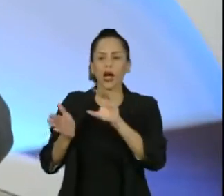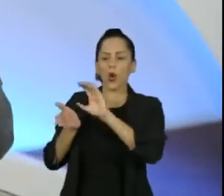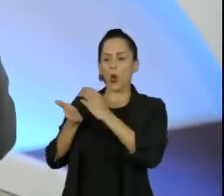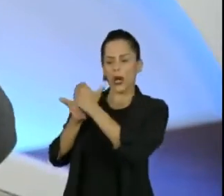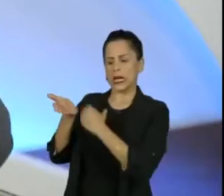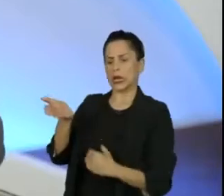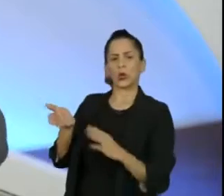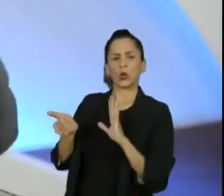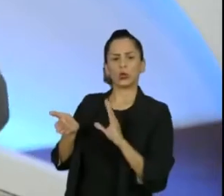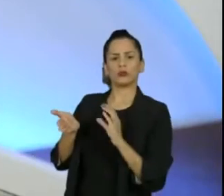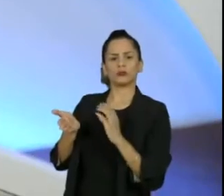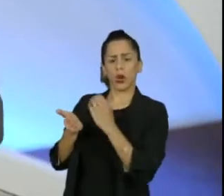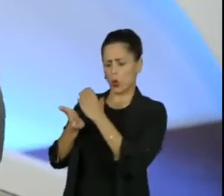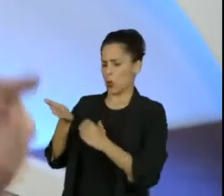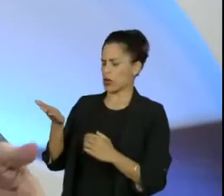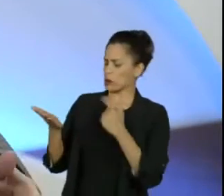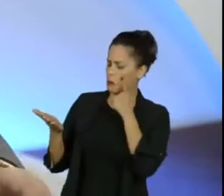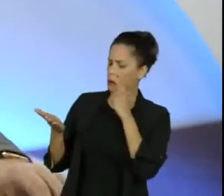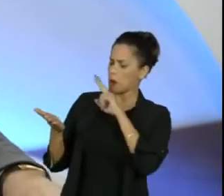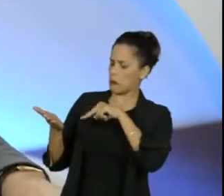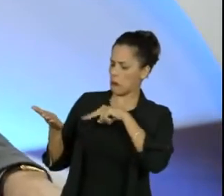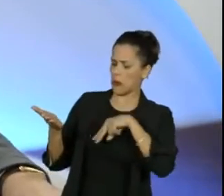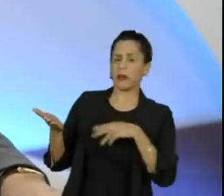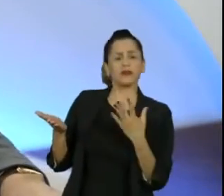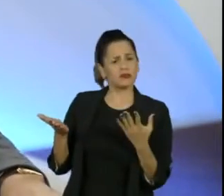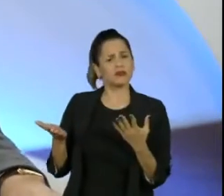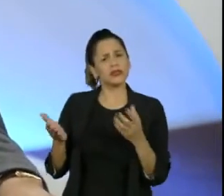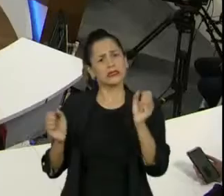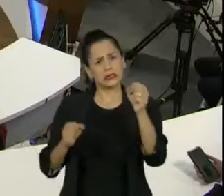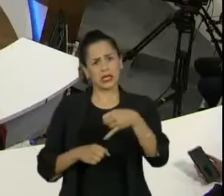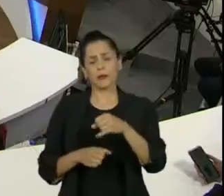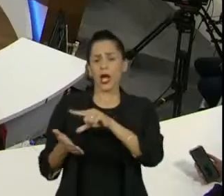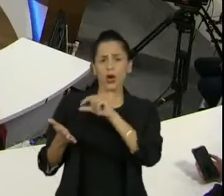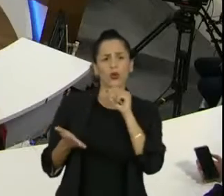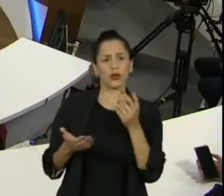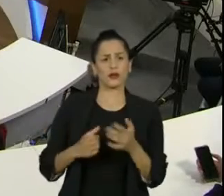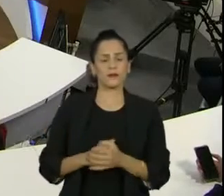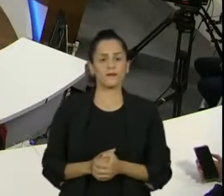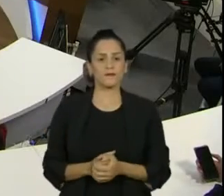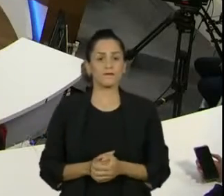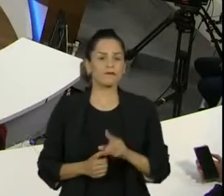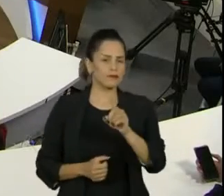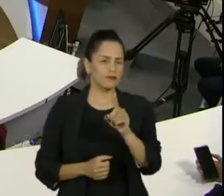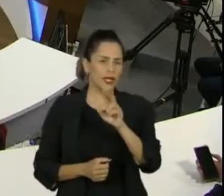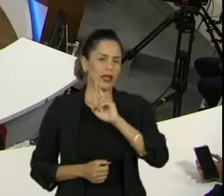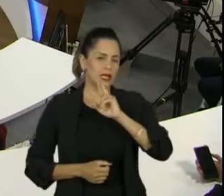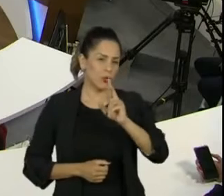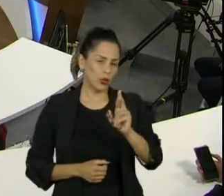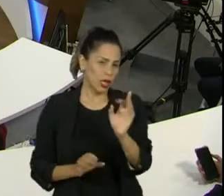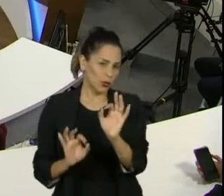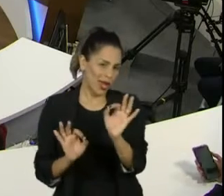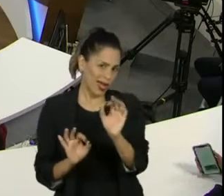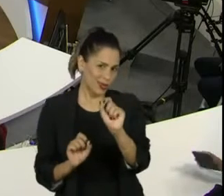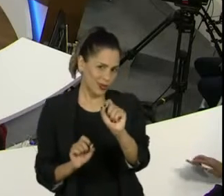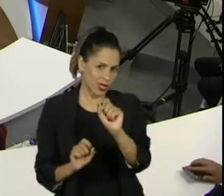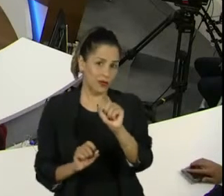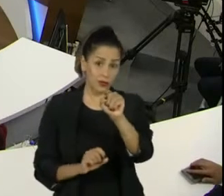currículo, eu era o prefeito, eu tinha o voto, e eu escolhia quem eu queria. Mas o senhor não respondeu se passou a respeitar a política como